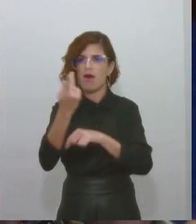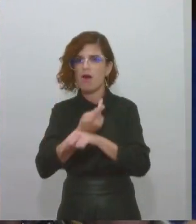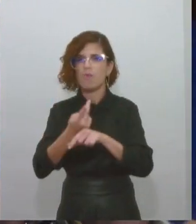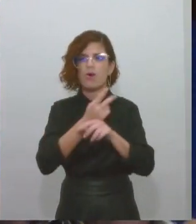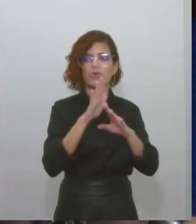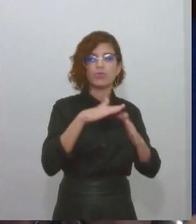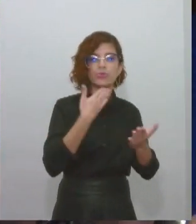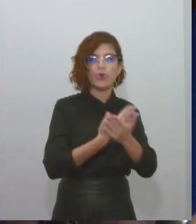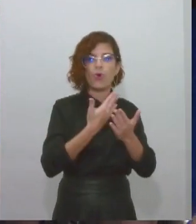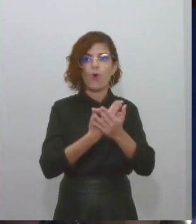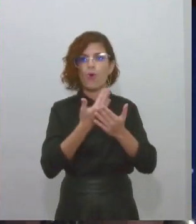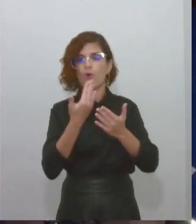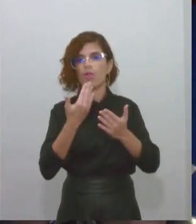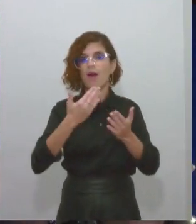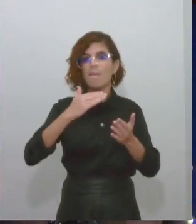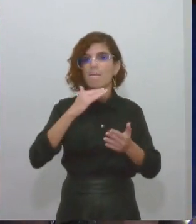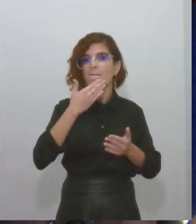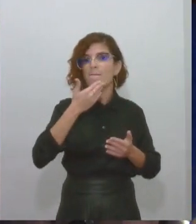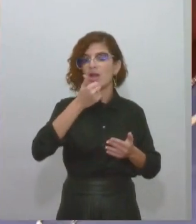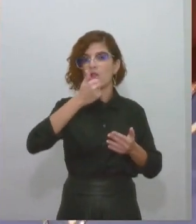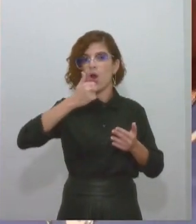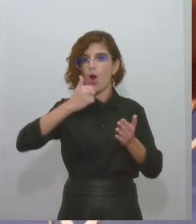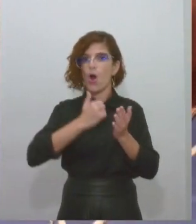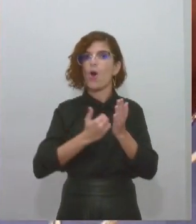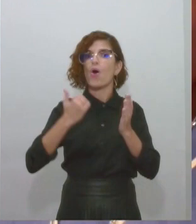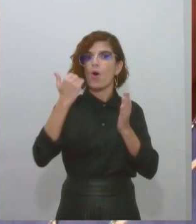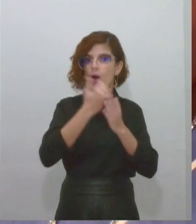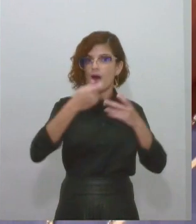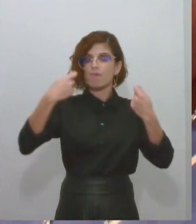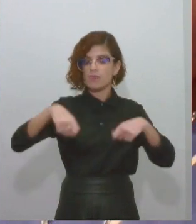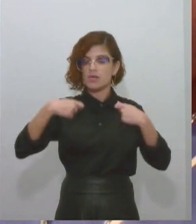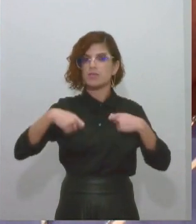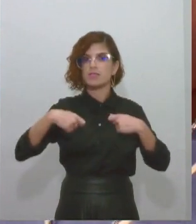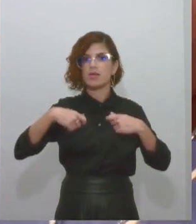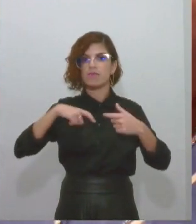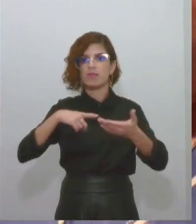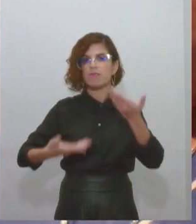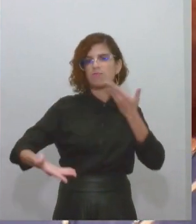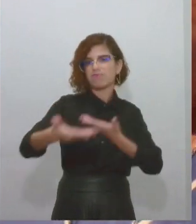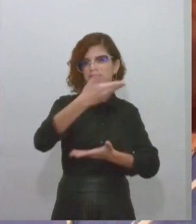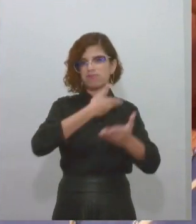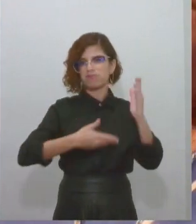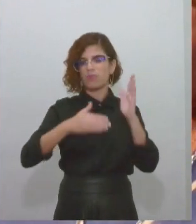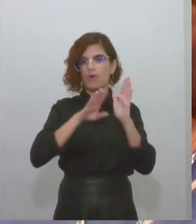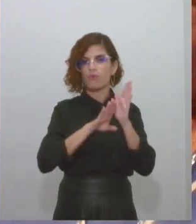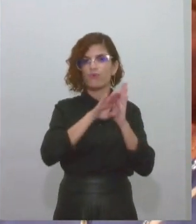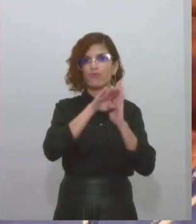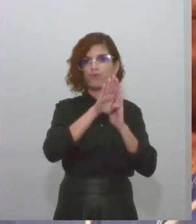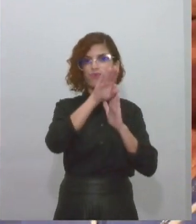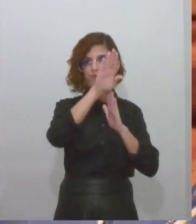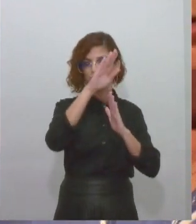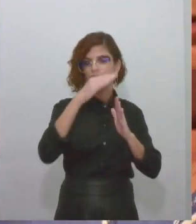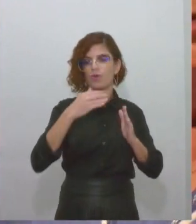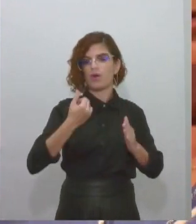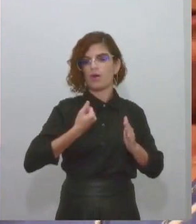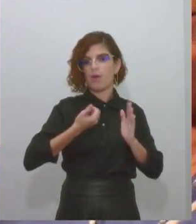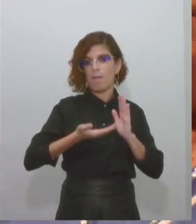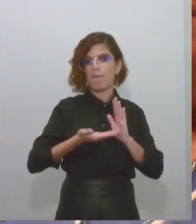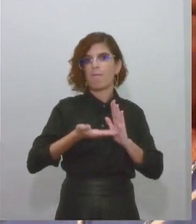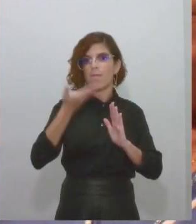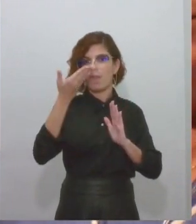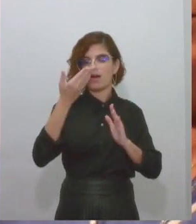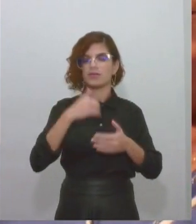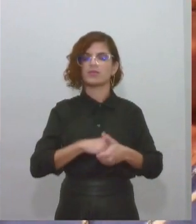de conhecimentos e poder elevar o índice de um modo geral. Representando o prefeito de Aracaju, Edivaldo Nogueira, o secretário de Educação